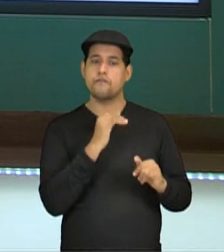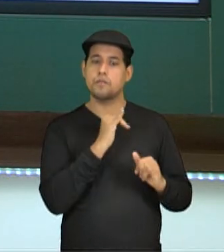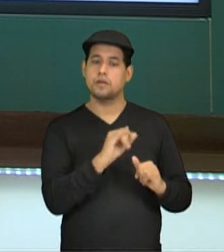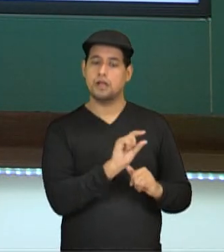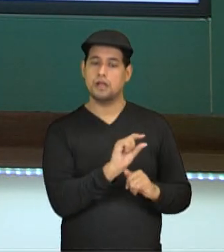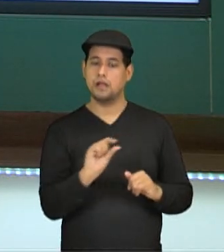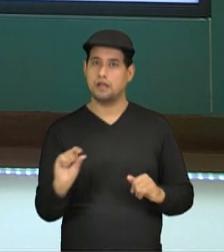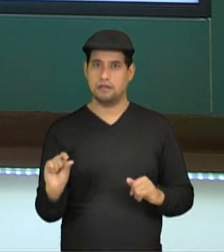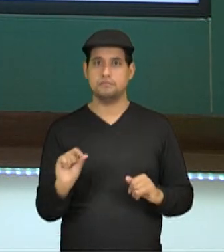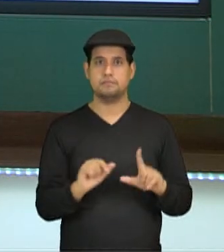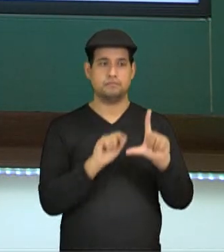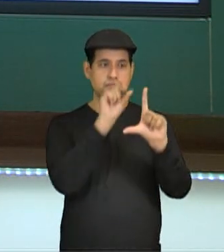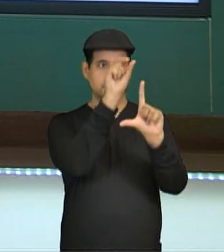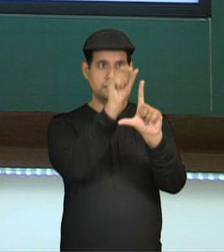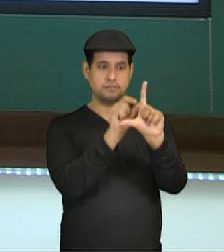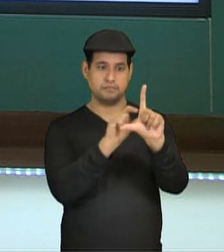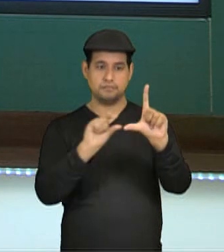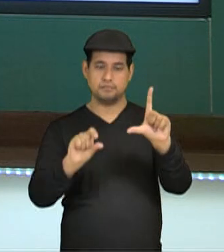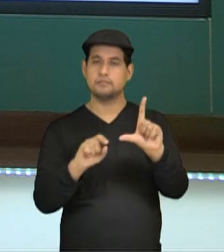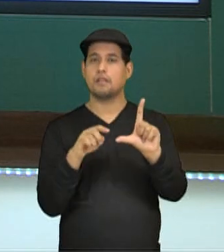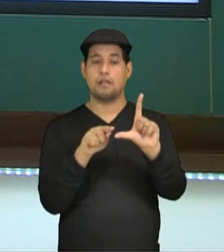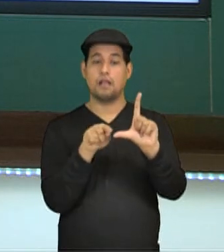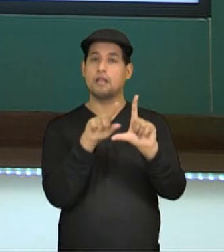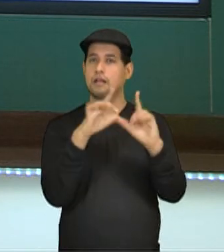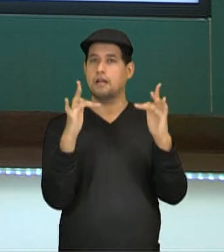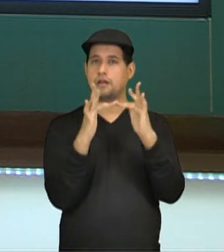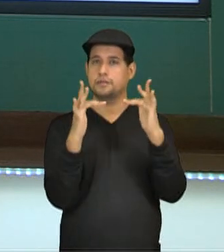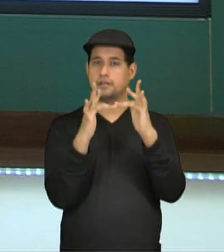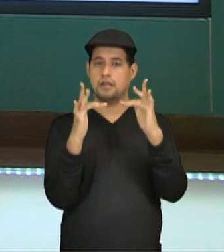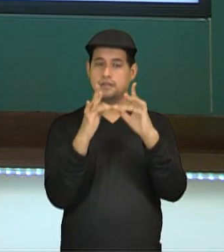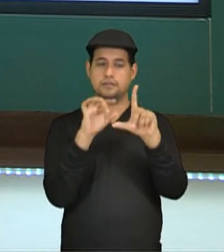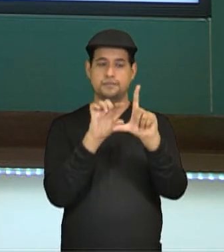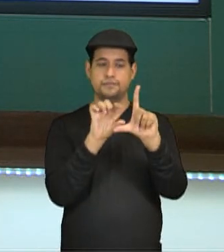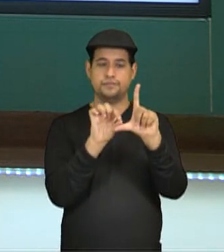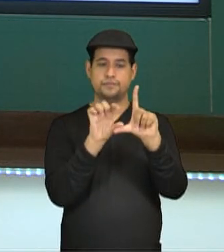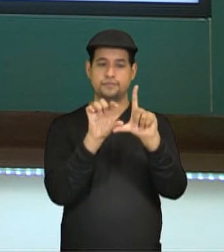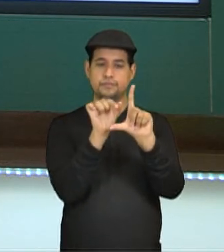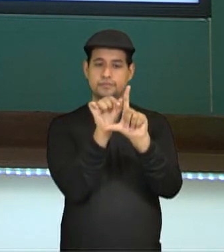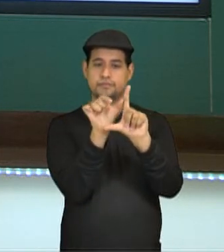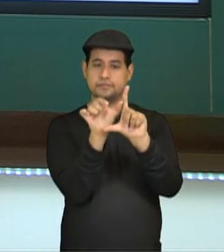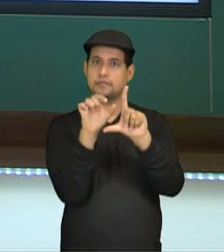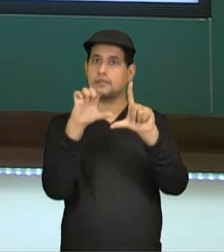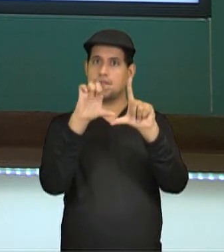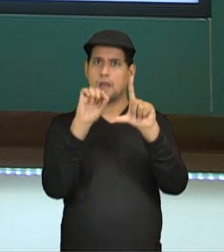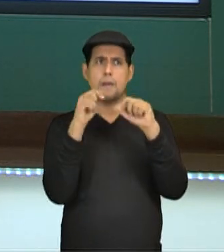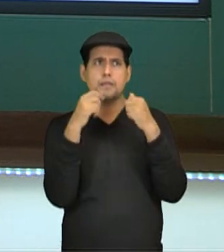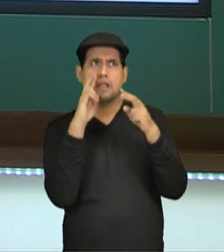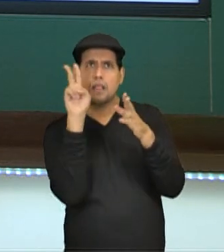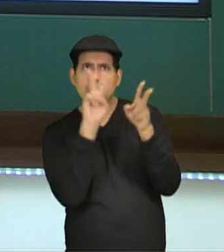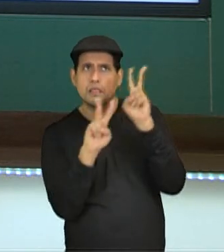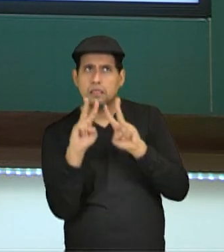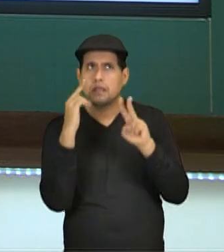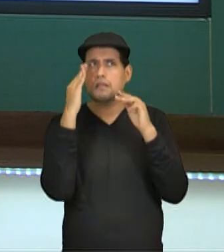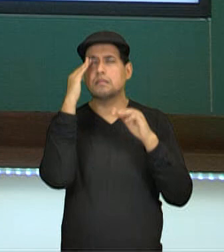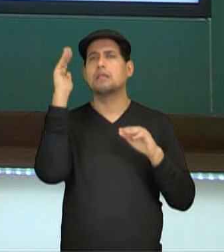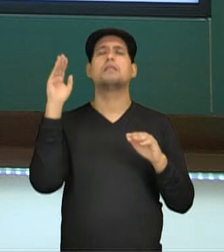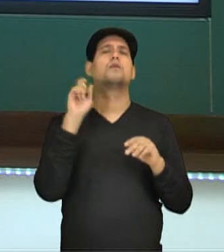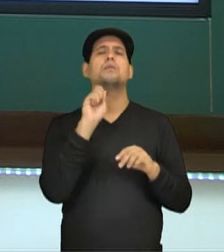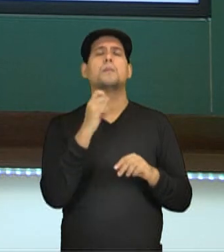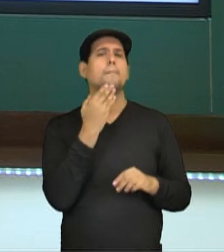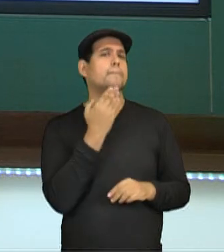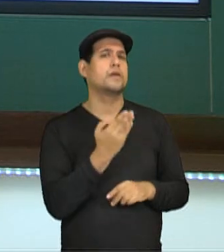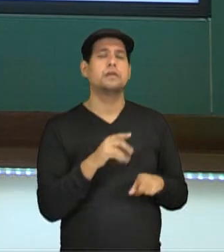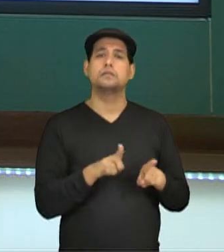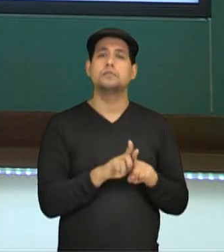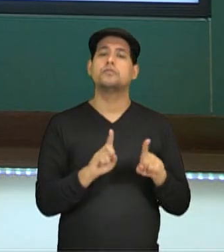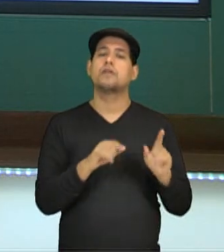eixo horizontal, porque as duas se relacionam, tá bom? Então, a gente tem que ler o problema para poder entender o que ele está dando e o